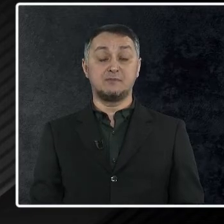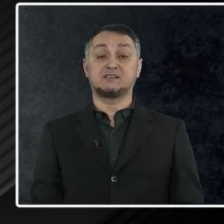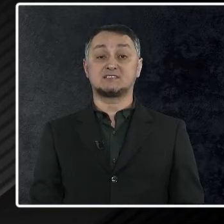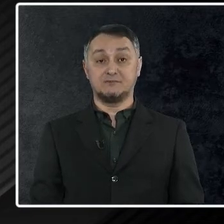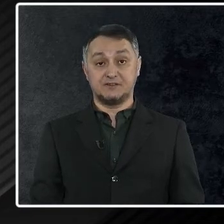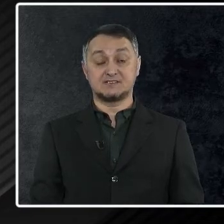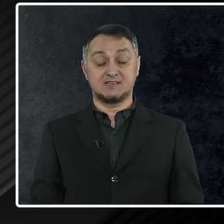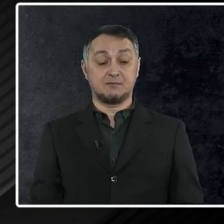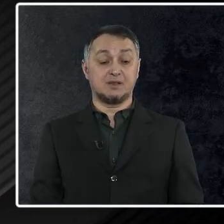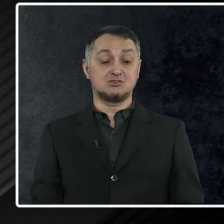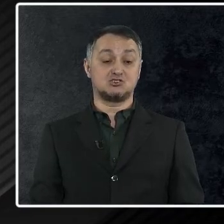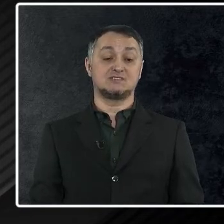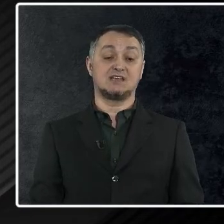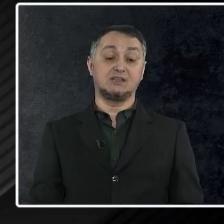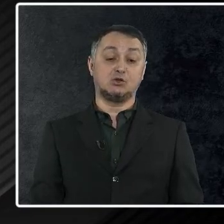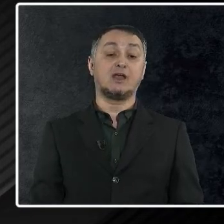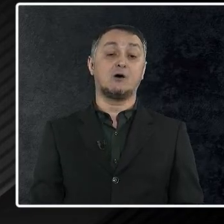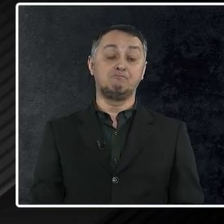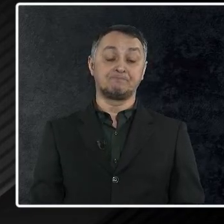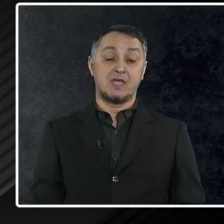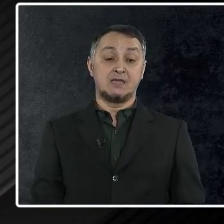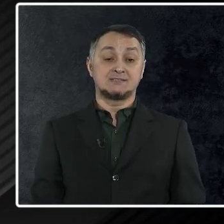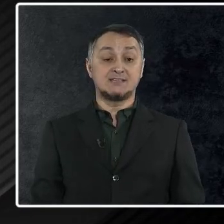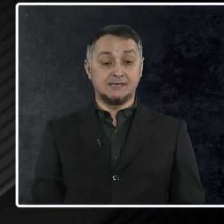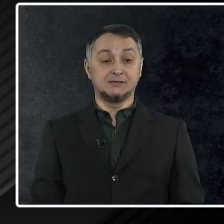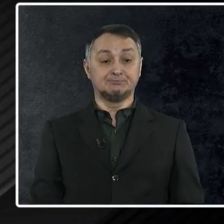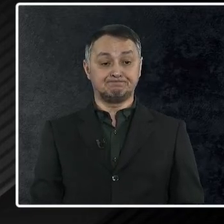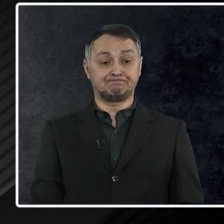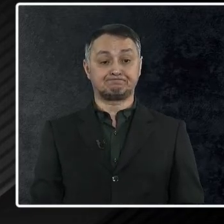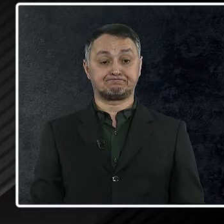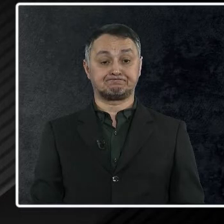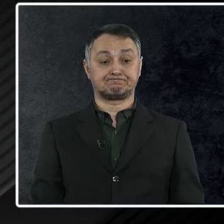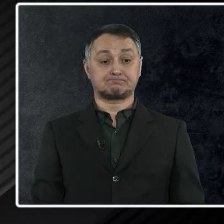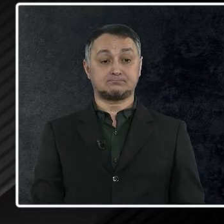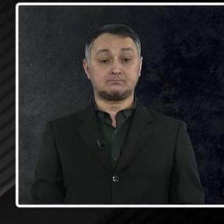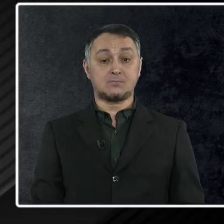da movimentação financeira pela Justiça Eleitoral. Seguindo,